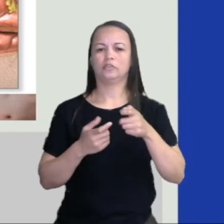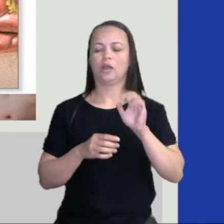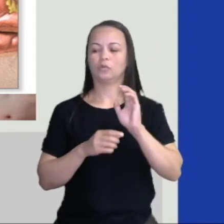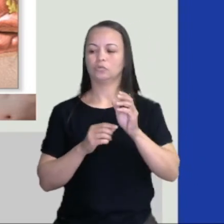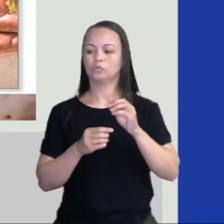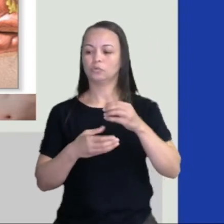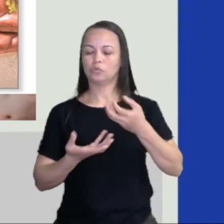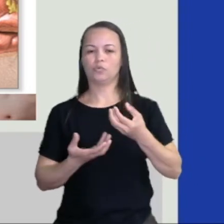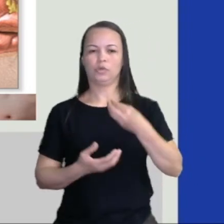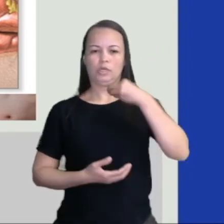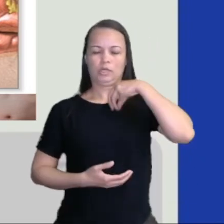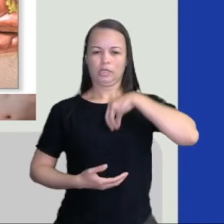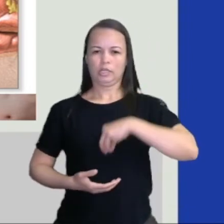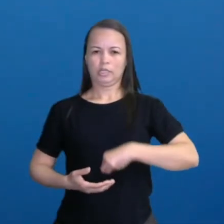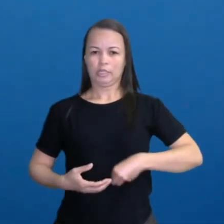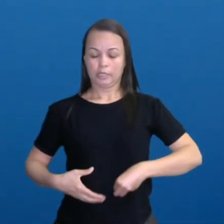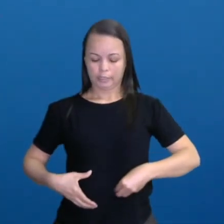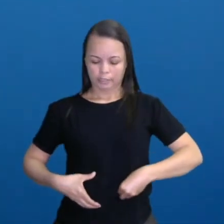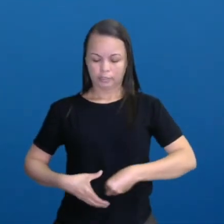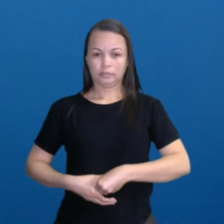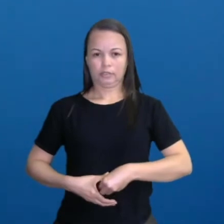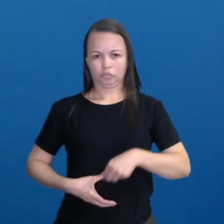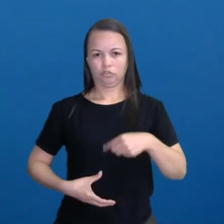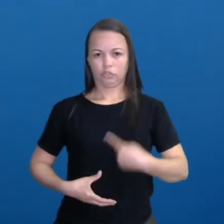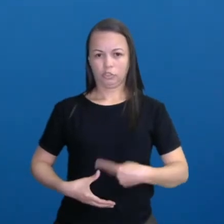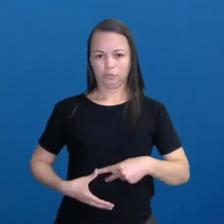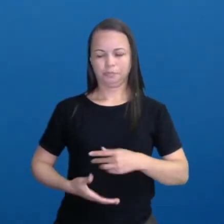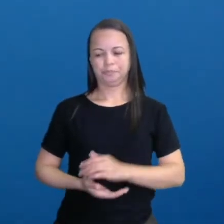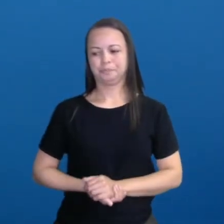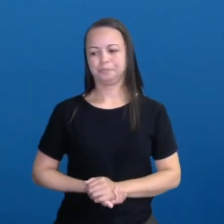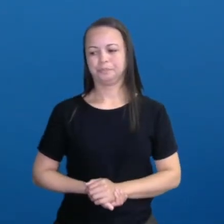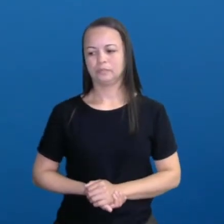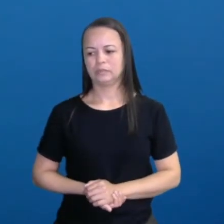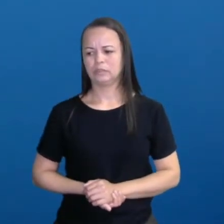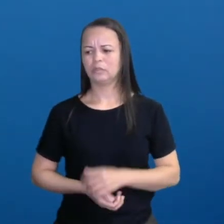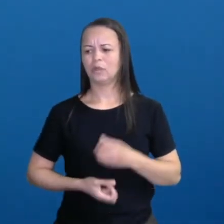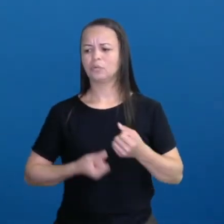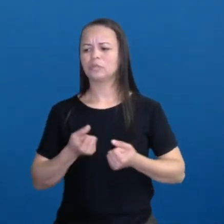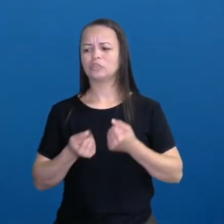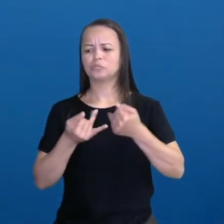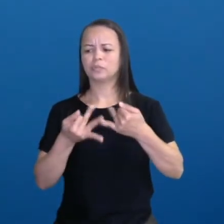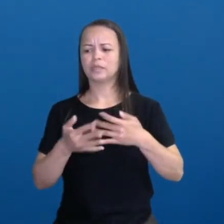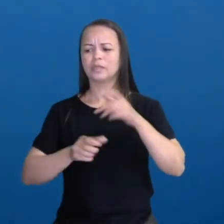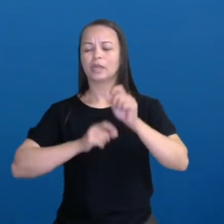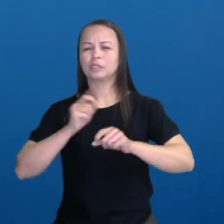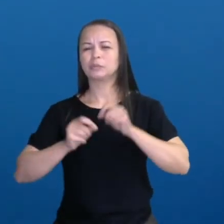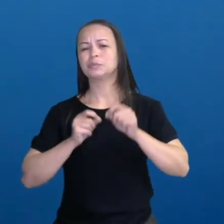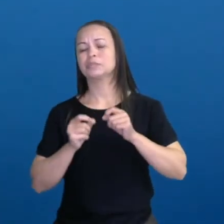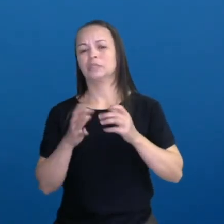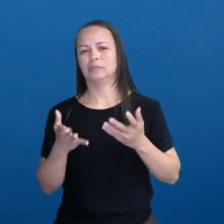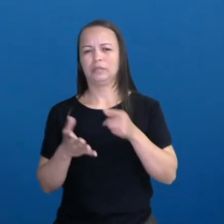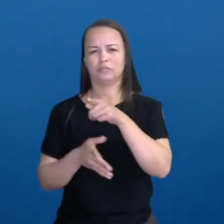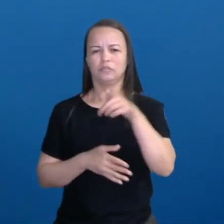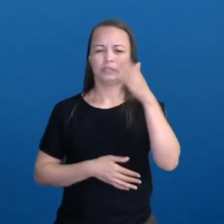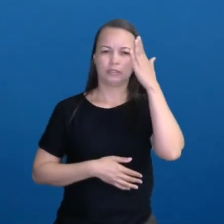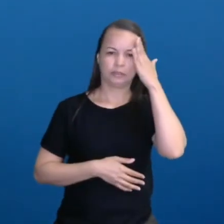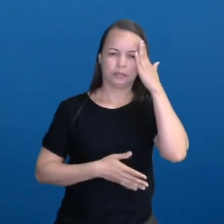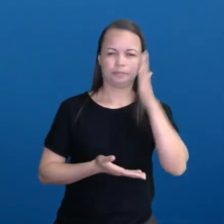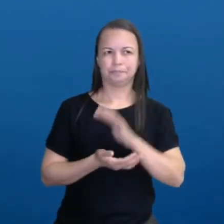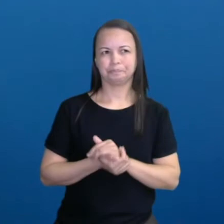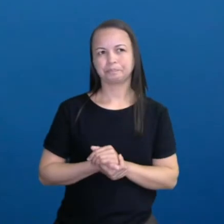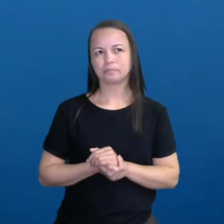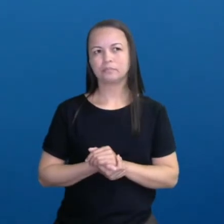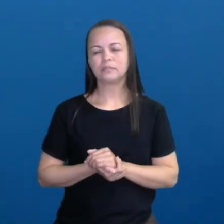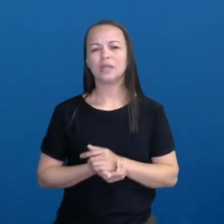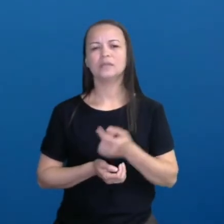intestinal. Volta aqui comigo para que ninguém tenha dúvida. O que ele está querendo dizer para você entender? As amígdalas, que a